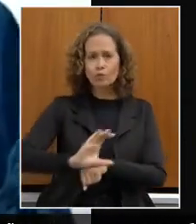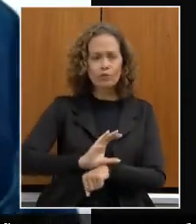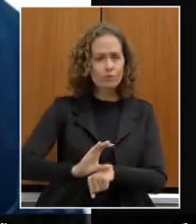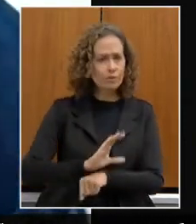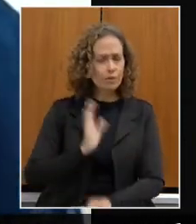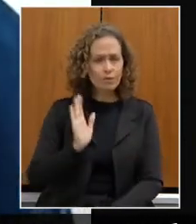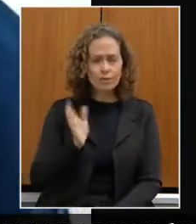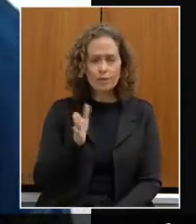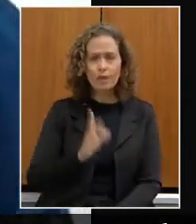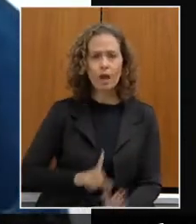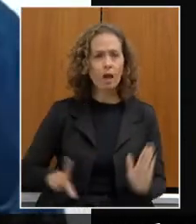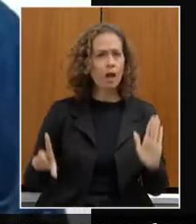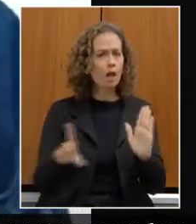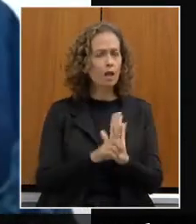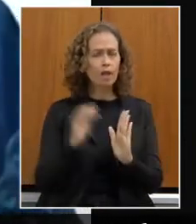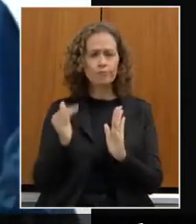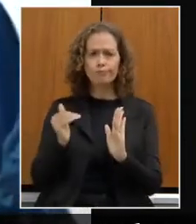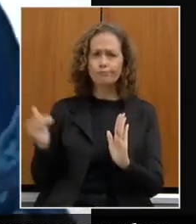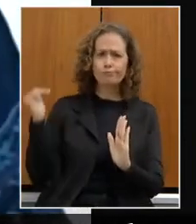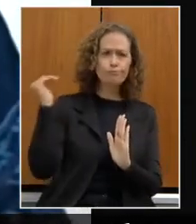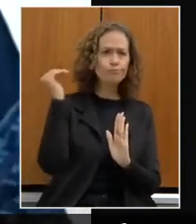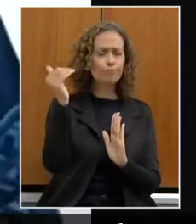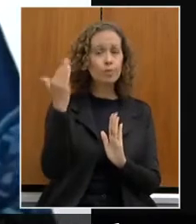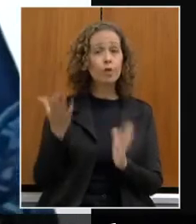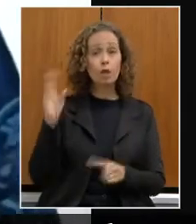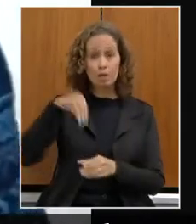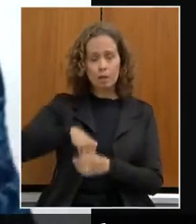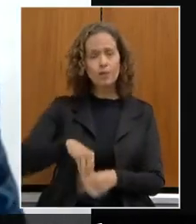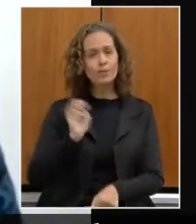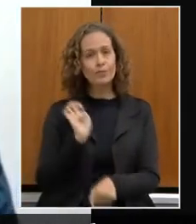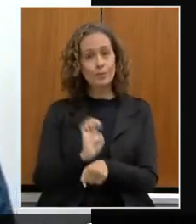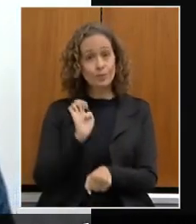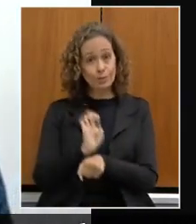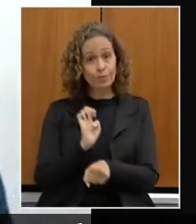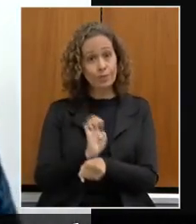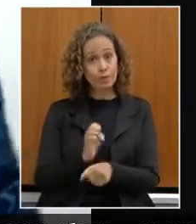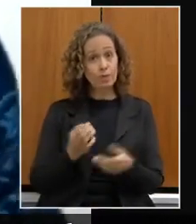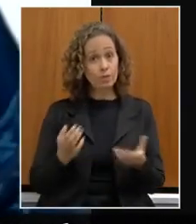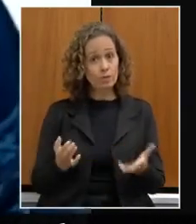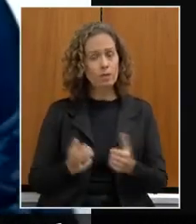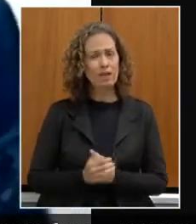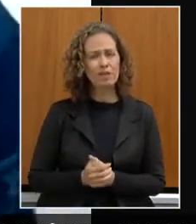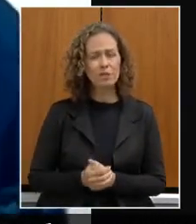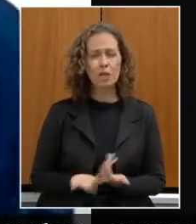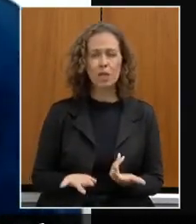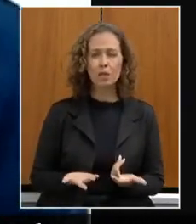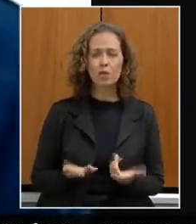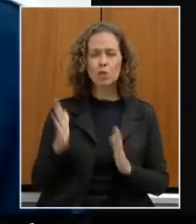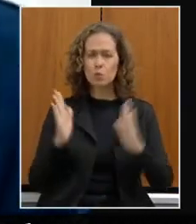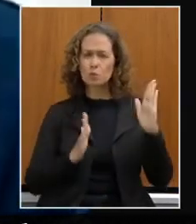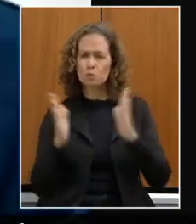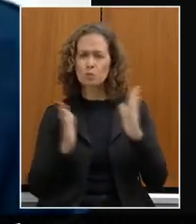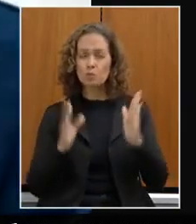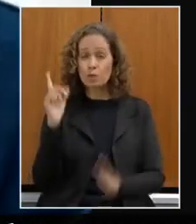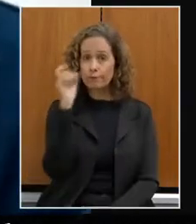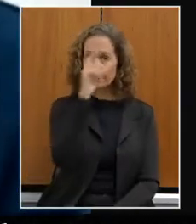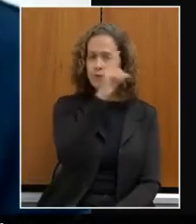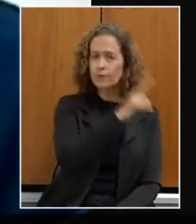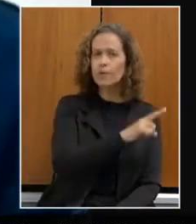lei ordinária das OS e o Estado em uma uma hora editou